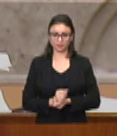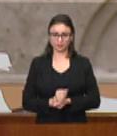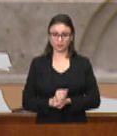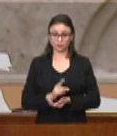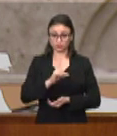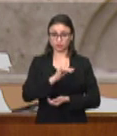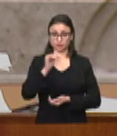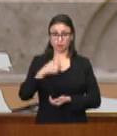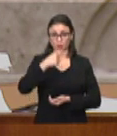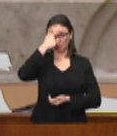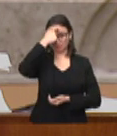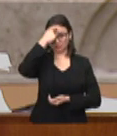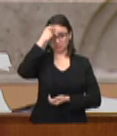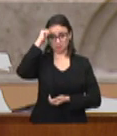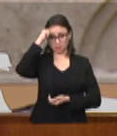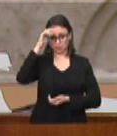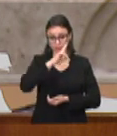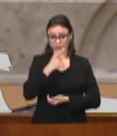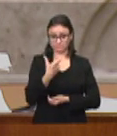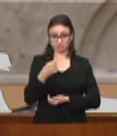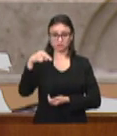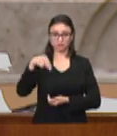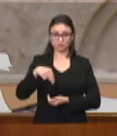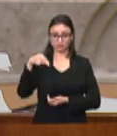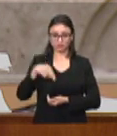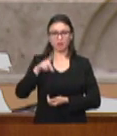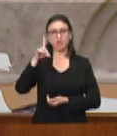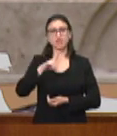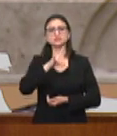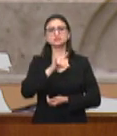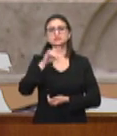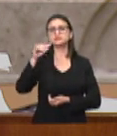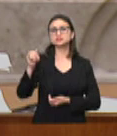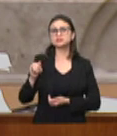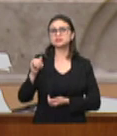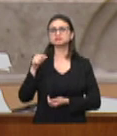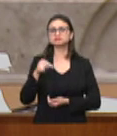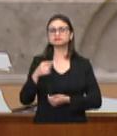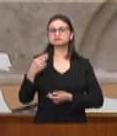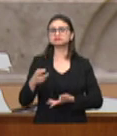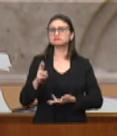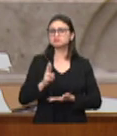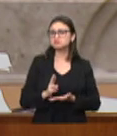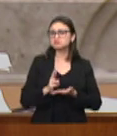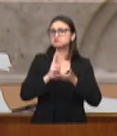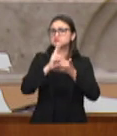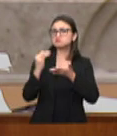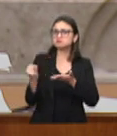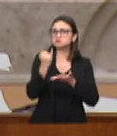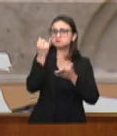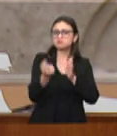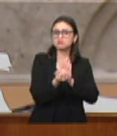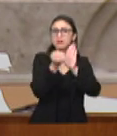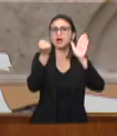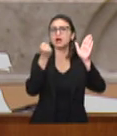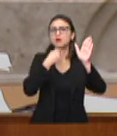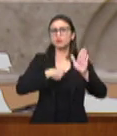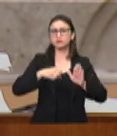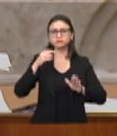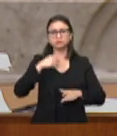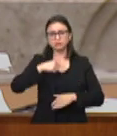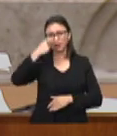o Dia da Consciência Negra, dia 20 de novembro, é uma data que representa um importante marco para a